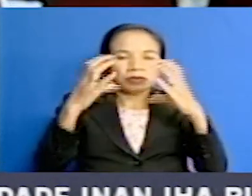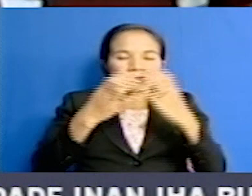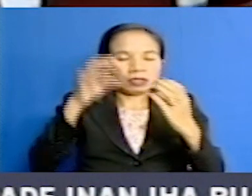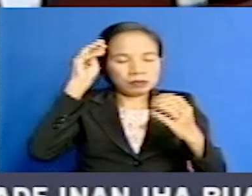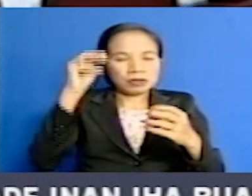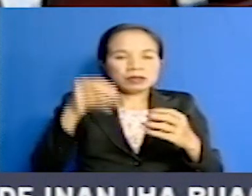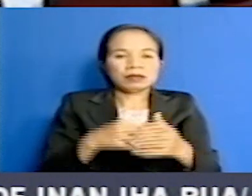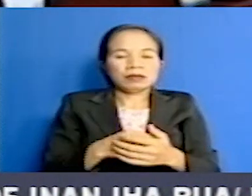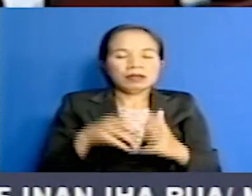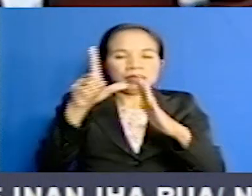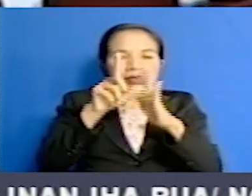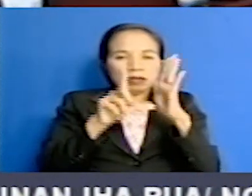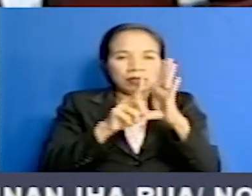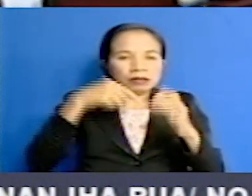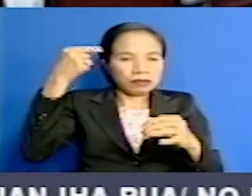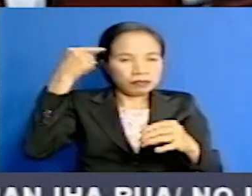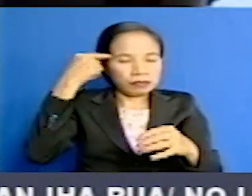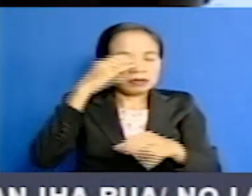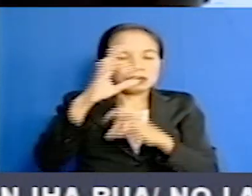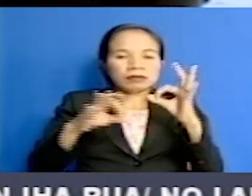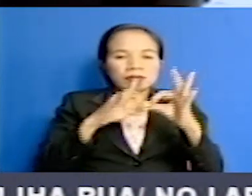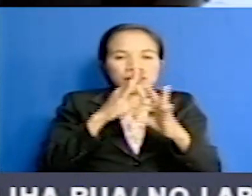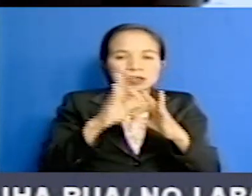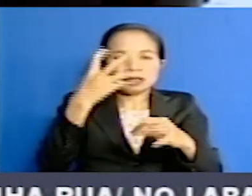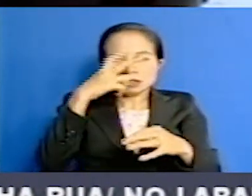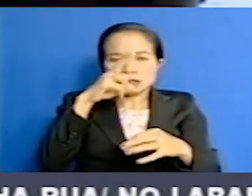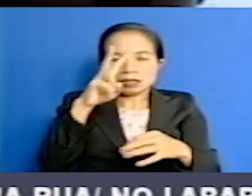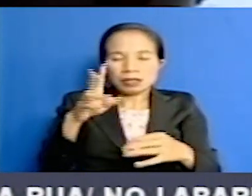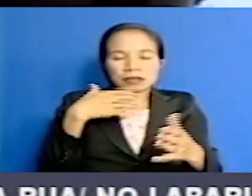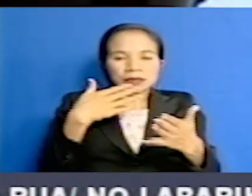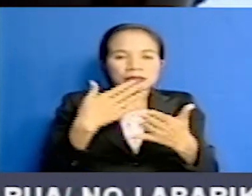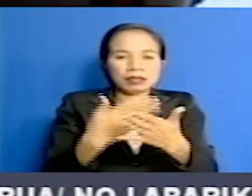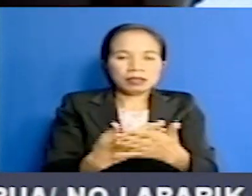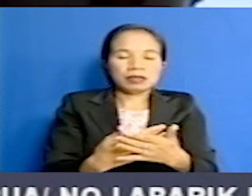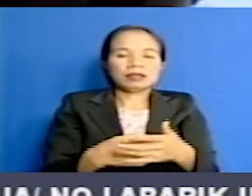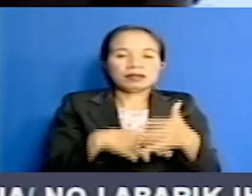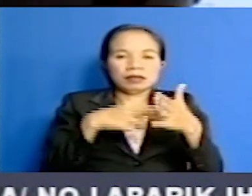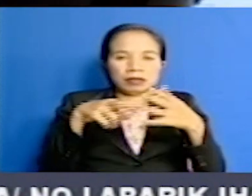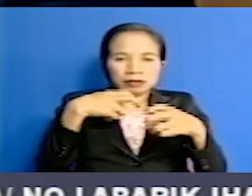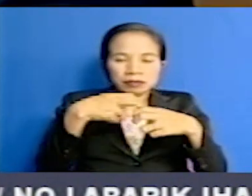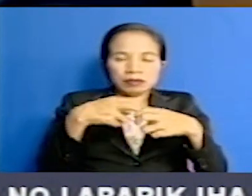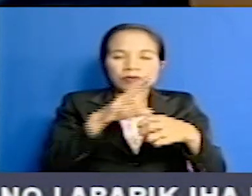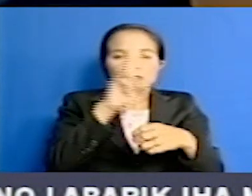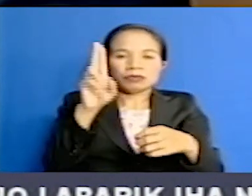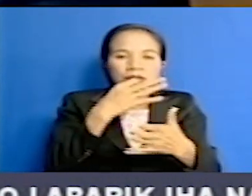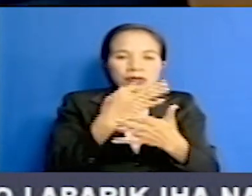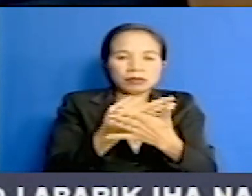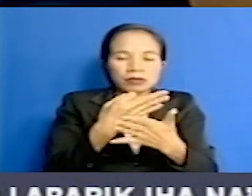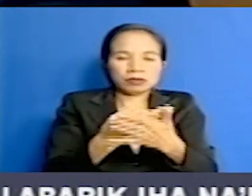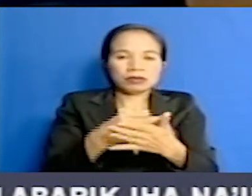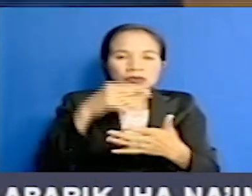Projeto decreto do Governo, né? Ato garante controle nebe efetivo no rigor da execução